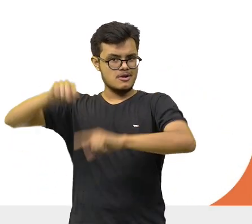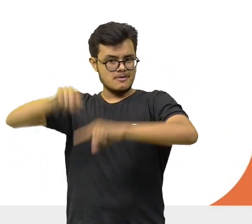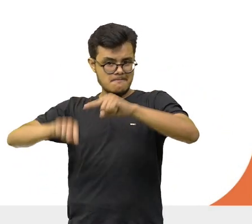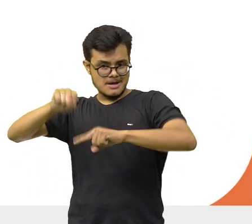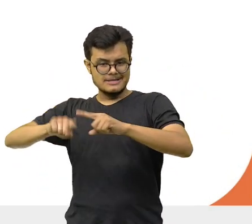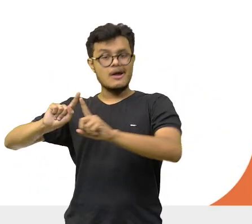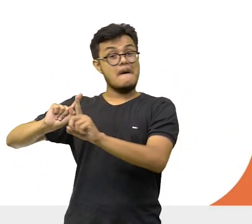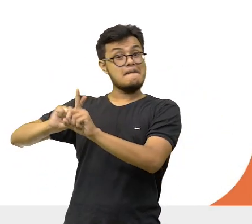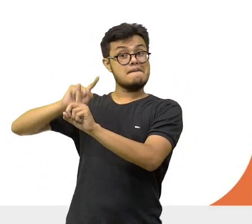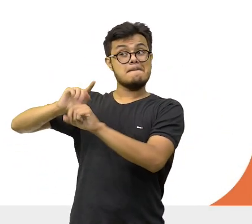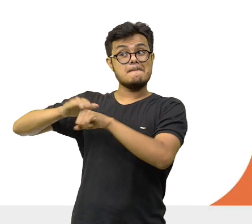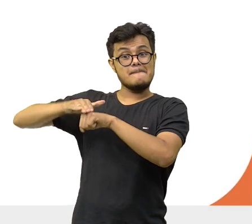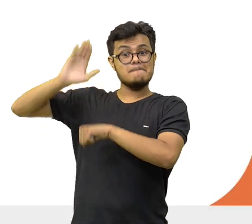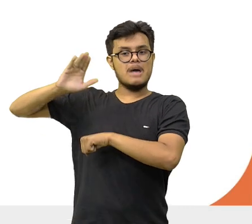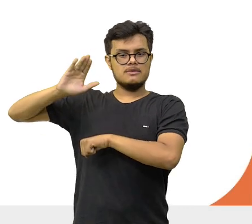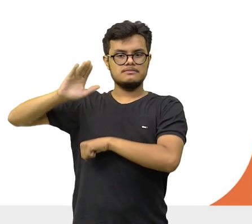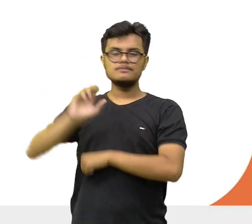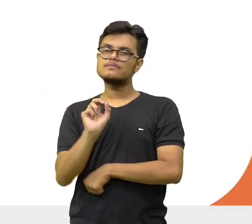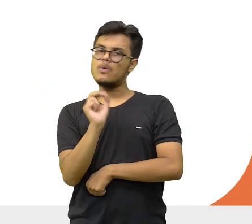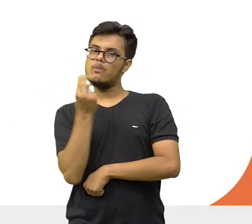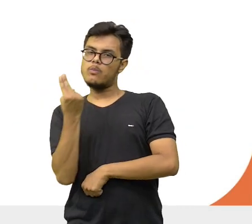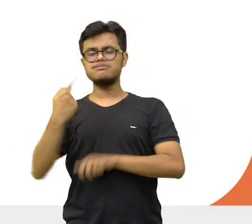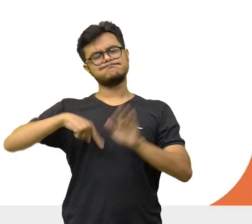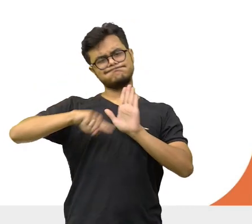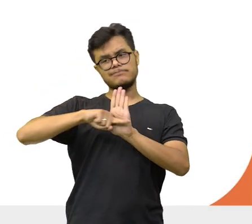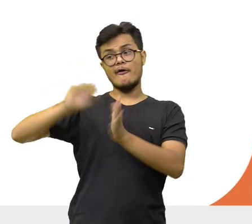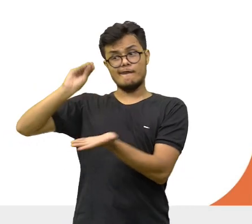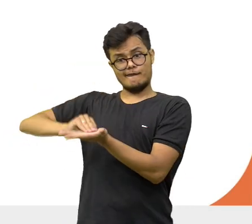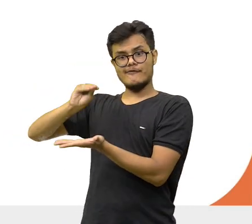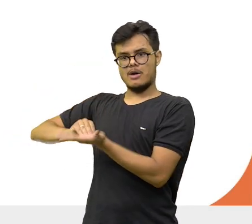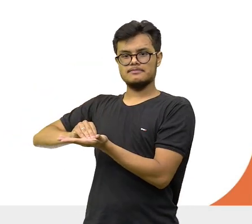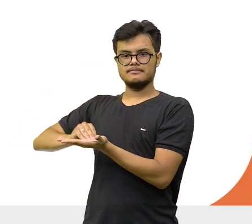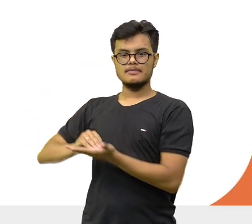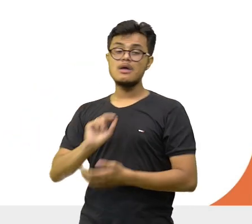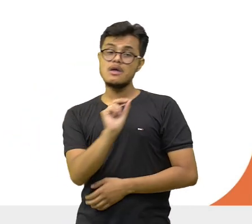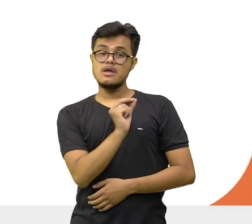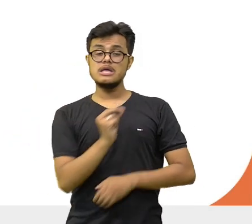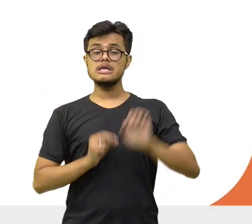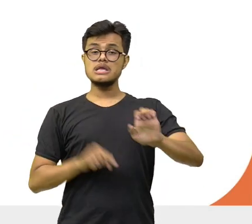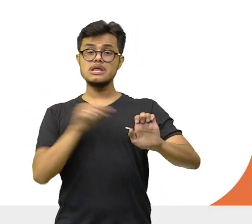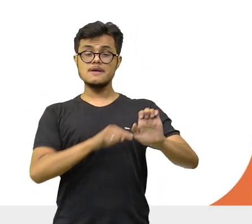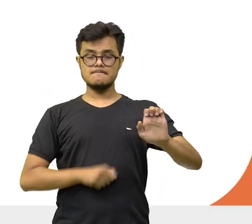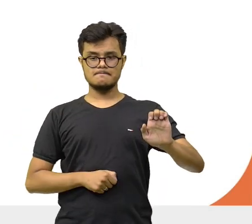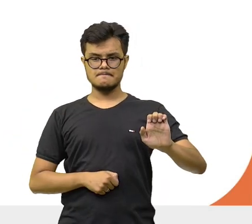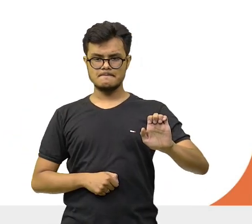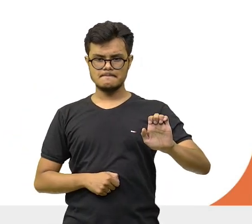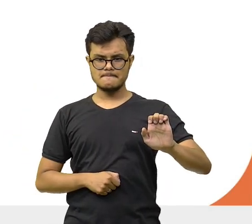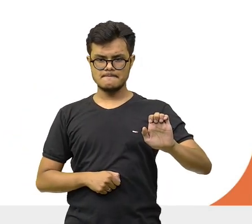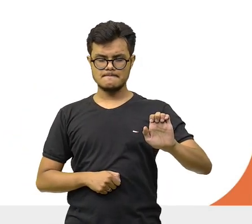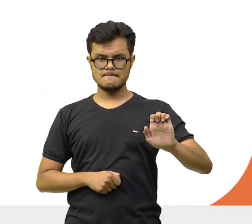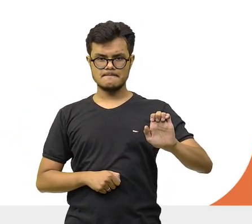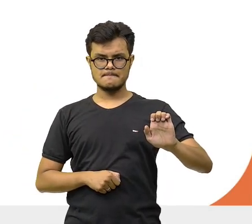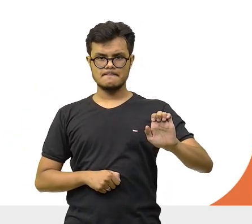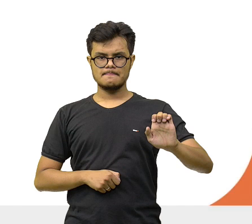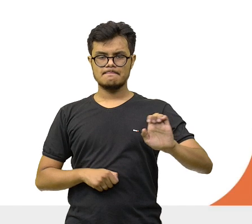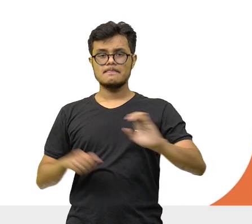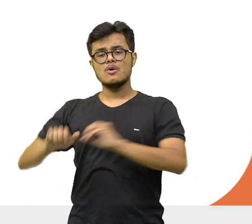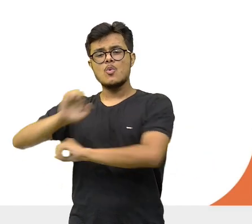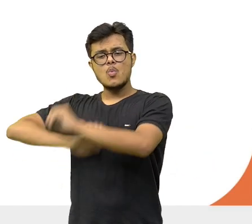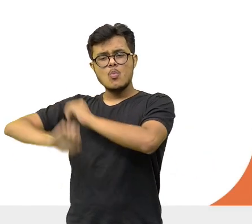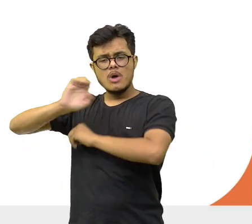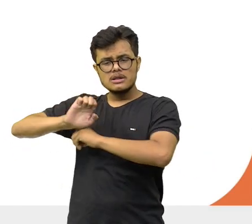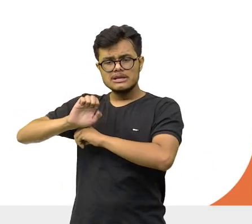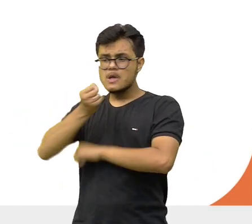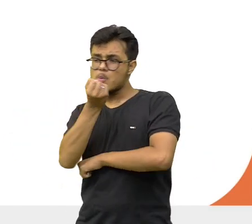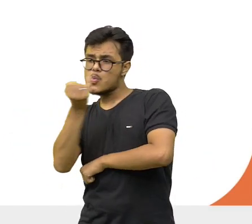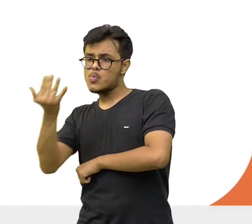nesse corpo ou está faltando nesse corpo, e E é conhecido como a carga do elétron ou a